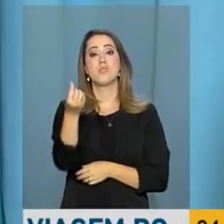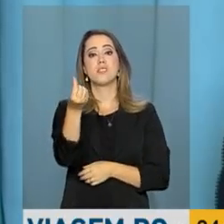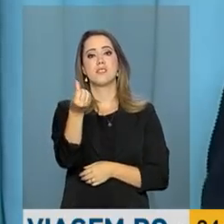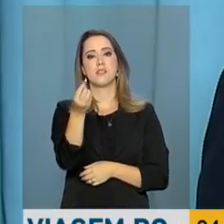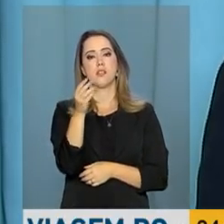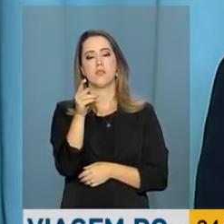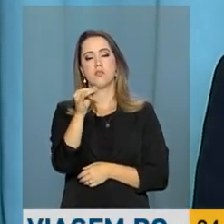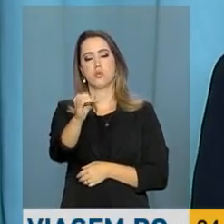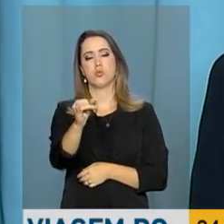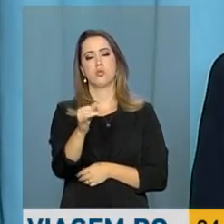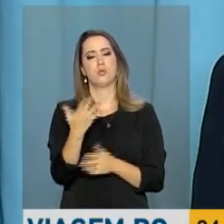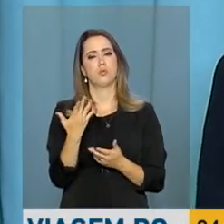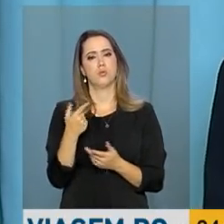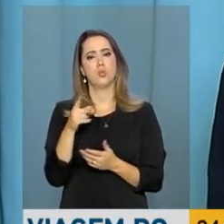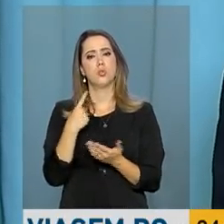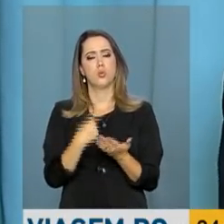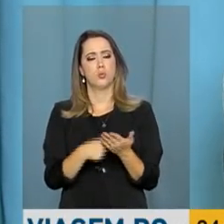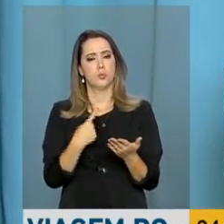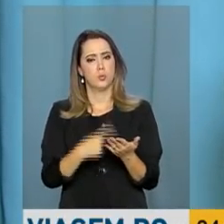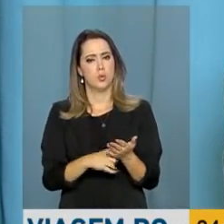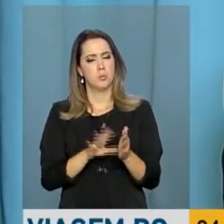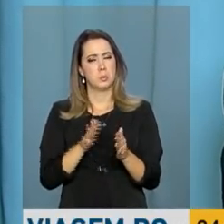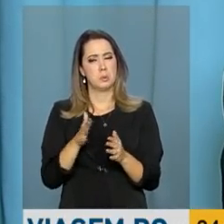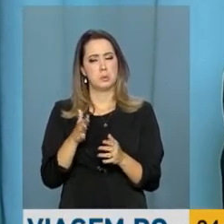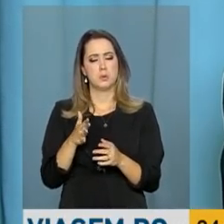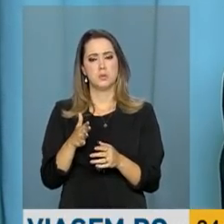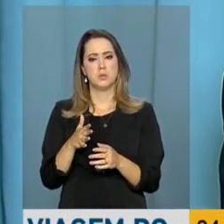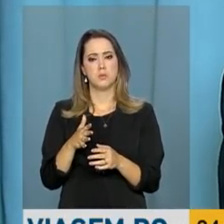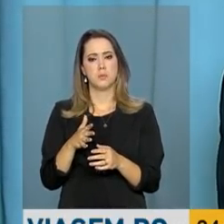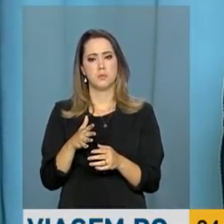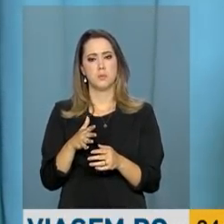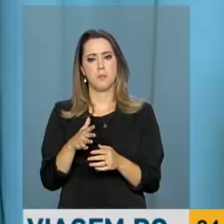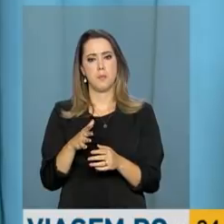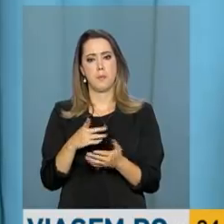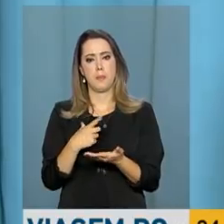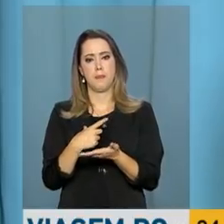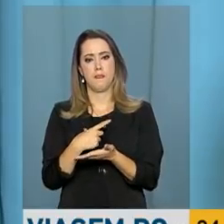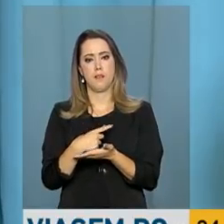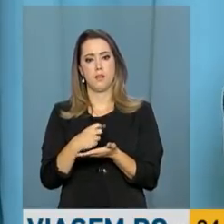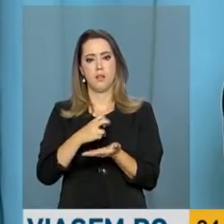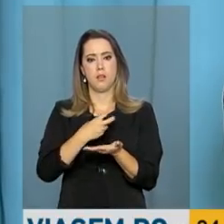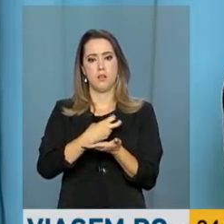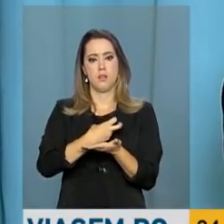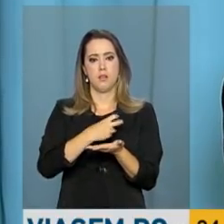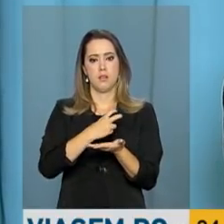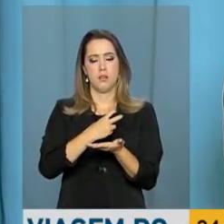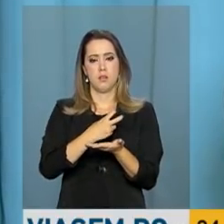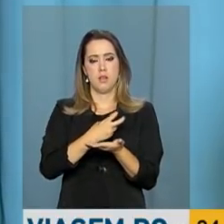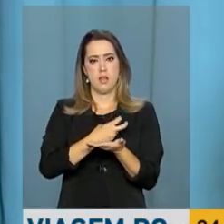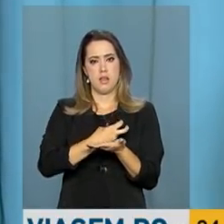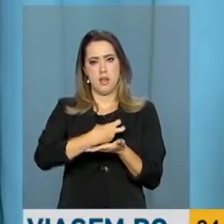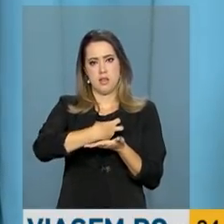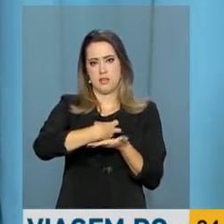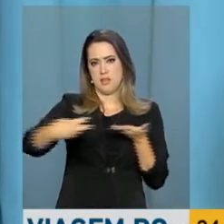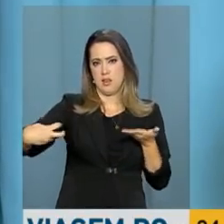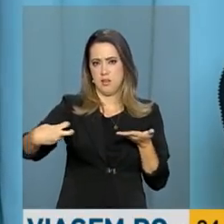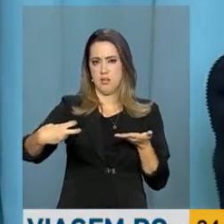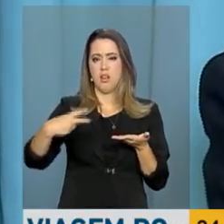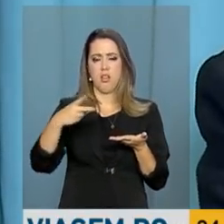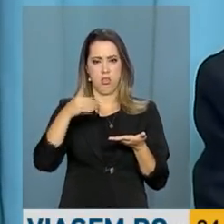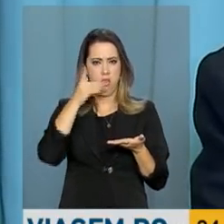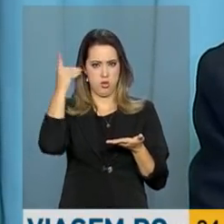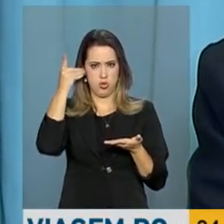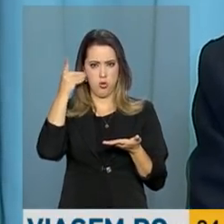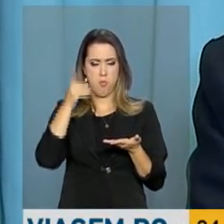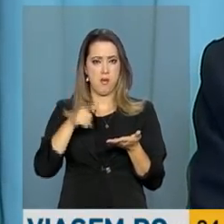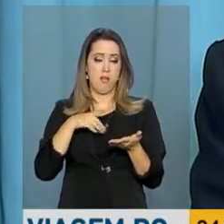menos o prazo que ocorreu entre a saída da senhora ex-presidente e